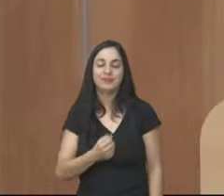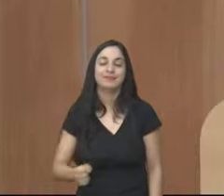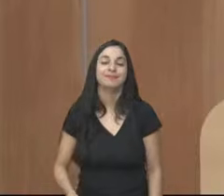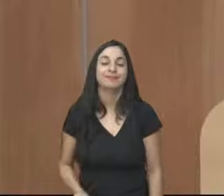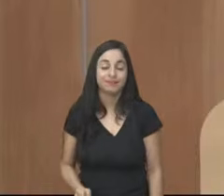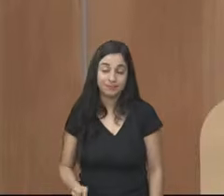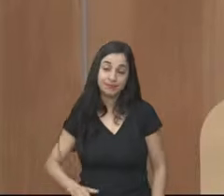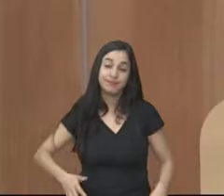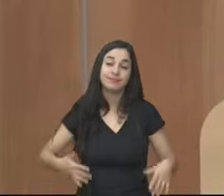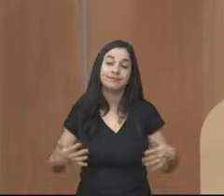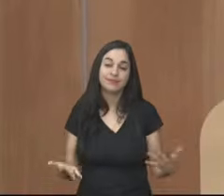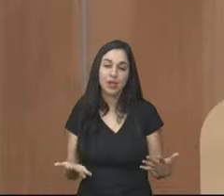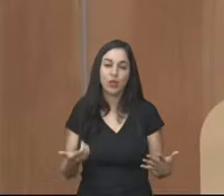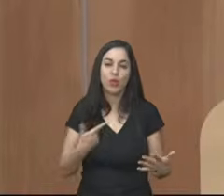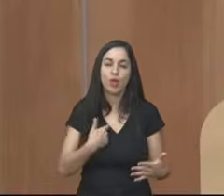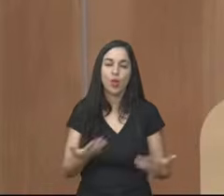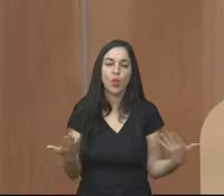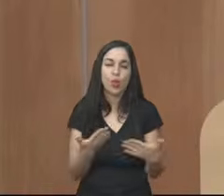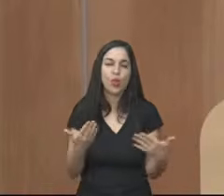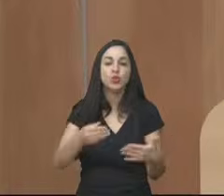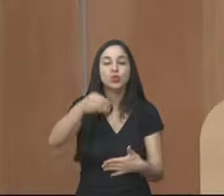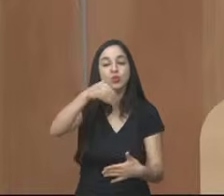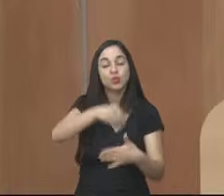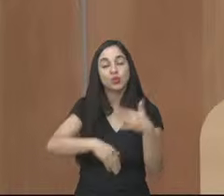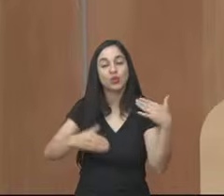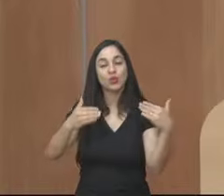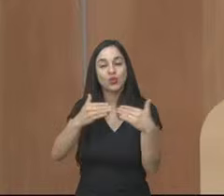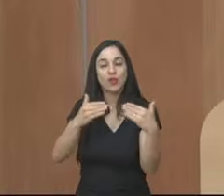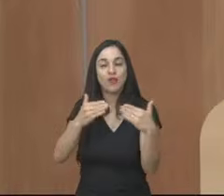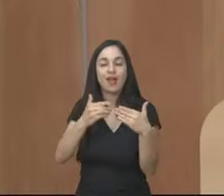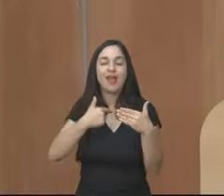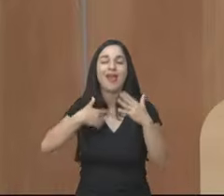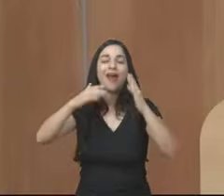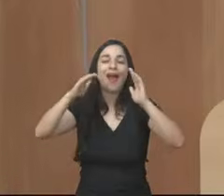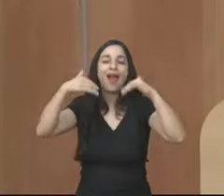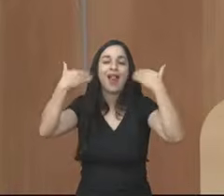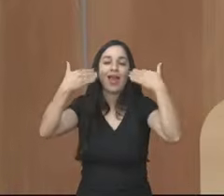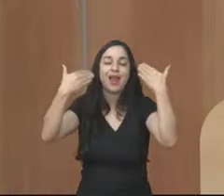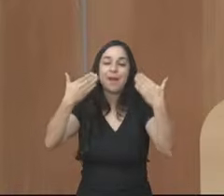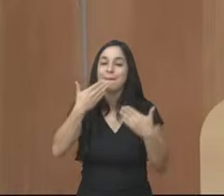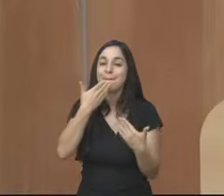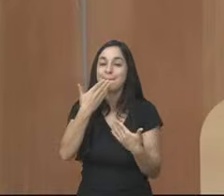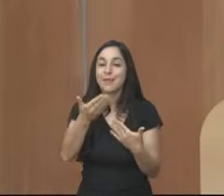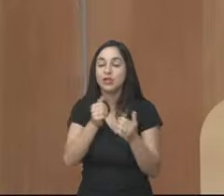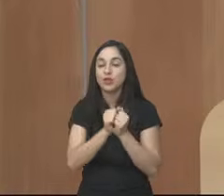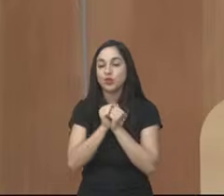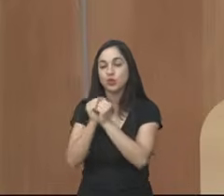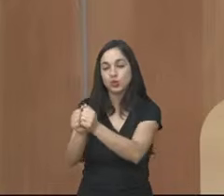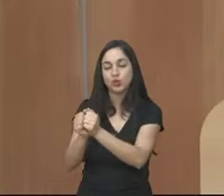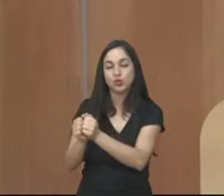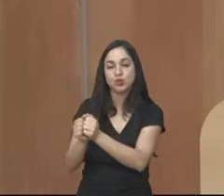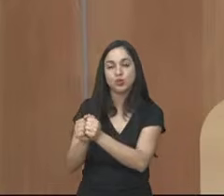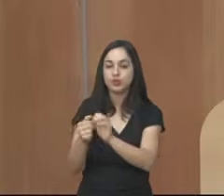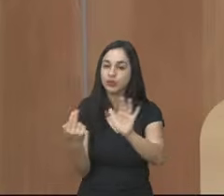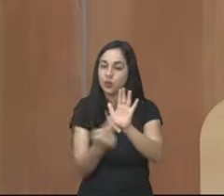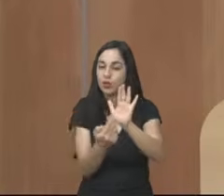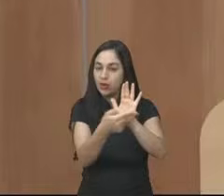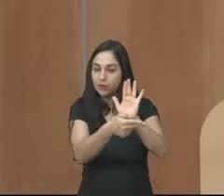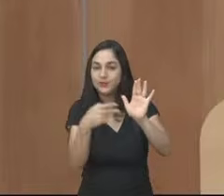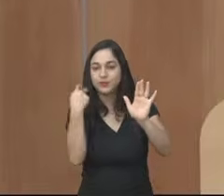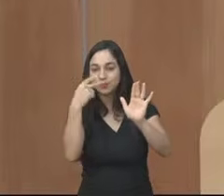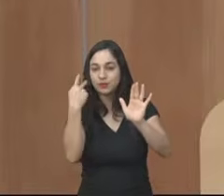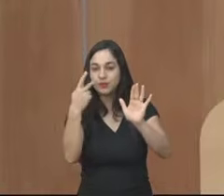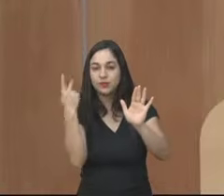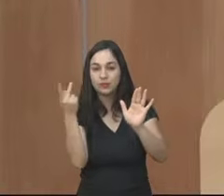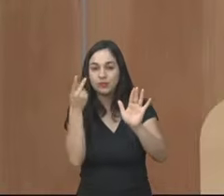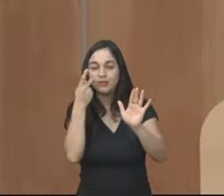isso, hoje eu voto favorável e tenho alegria em pedir, junto com o nosso autor desse